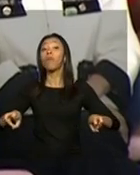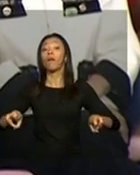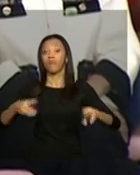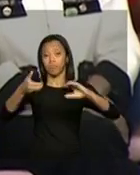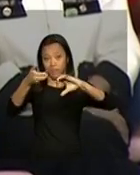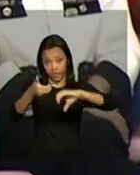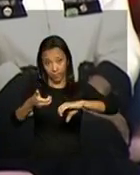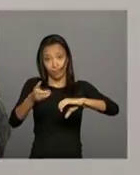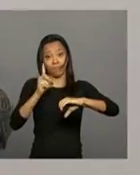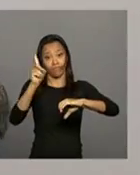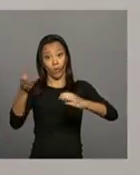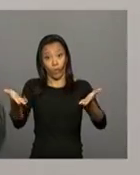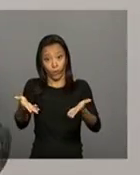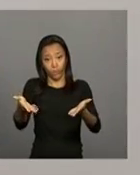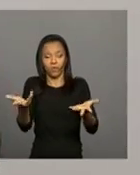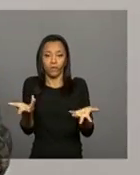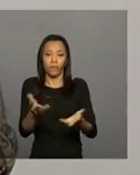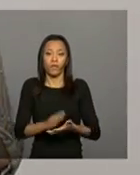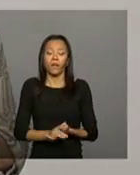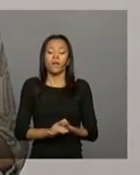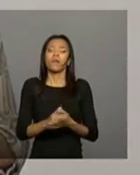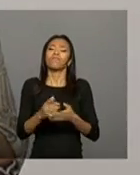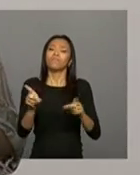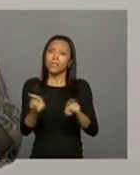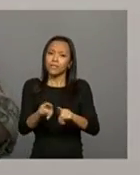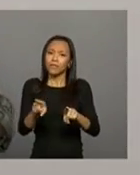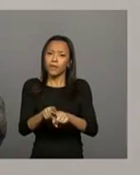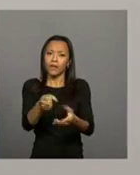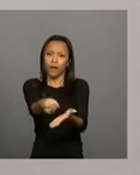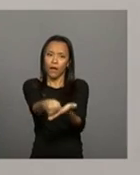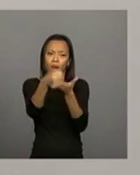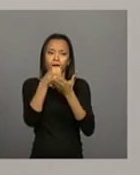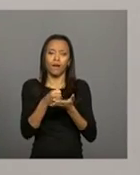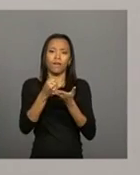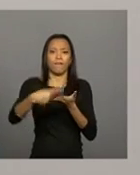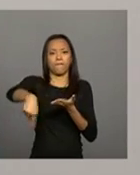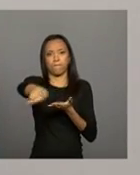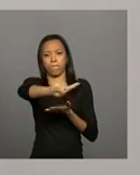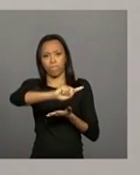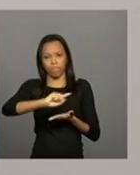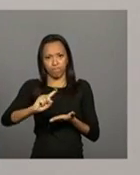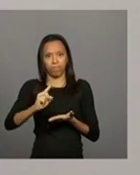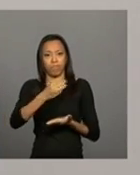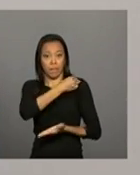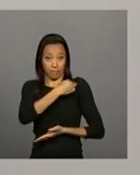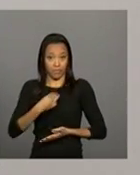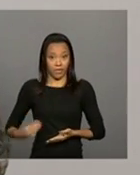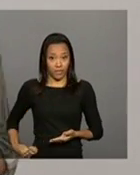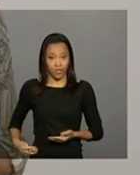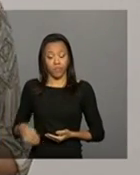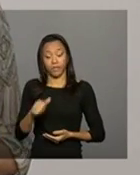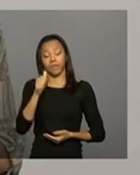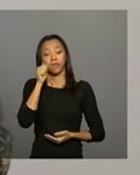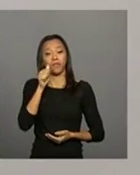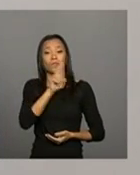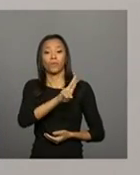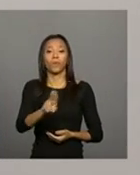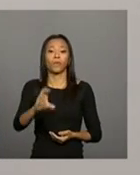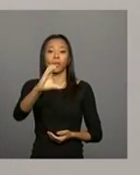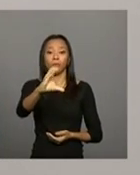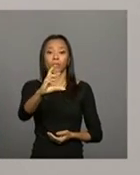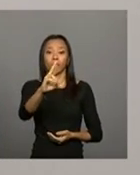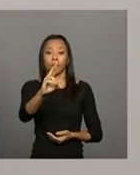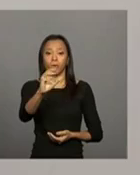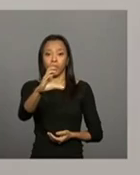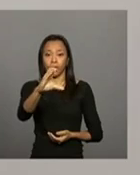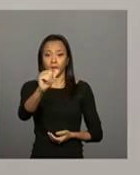conta também com todo o apoio aqui da nossa ministra Carmen Lúcia. O poeta